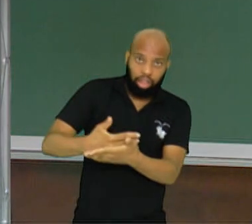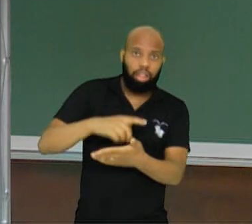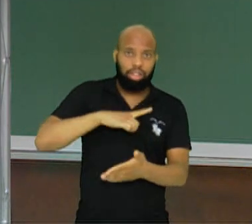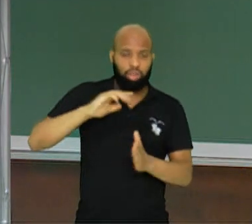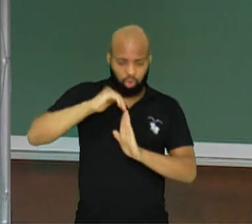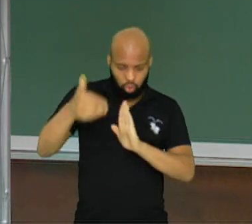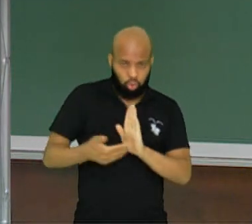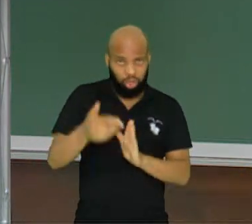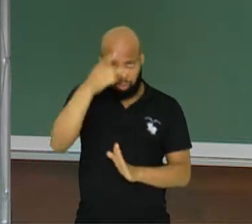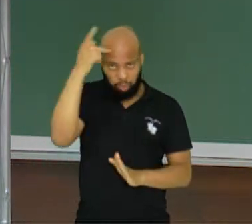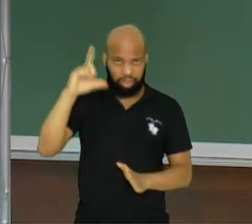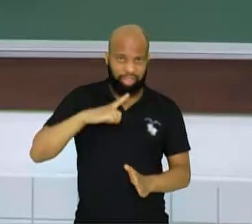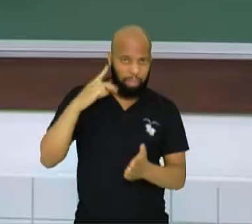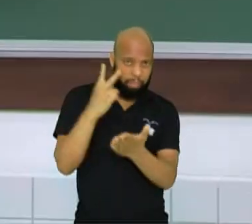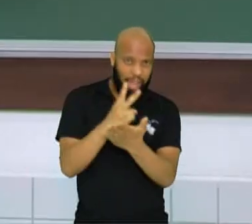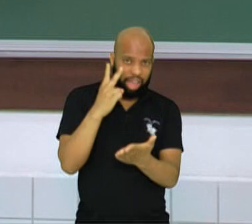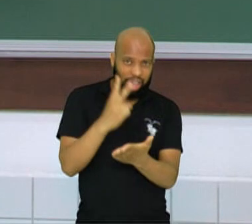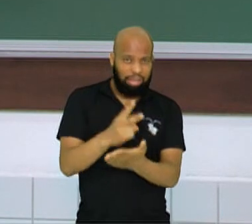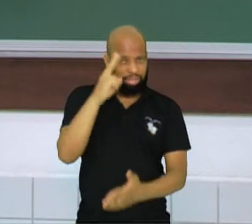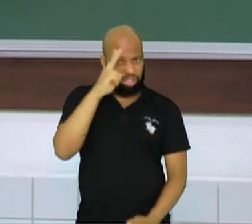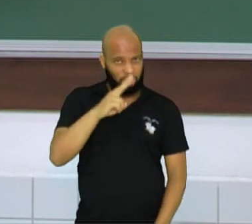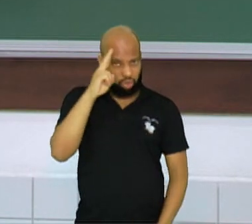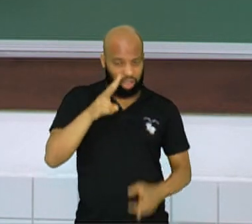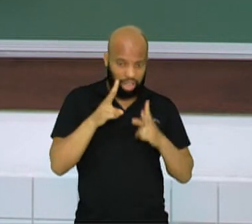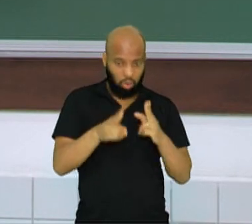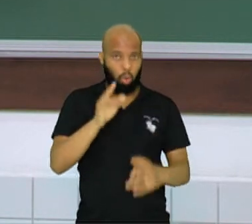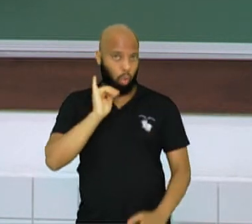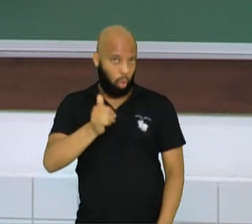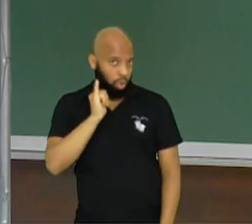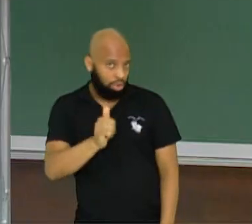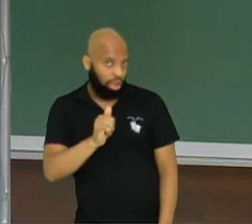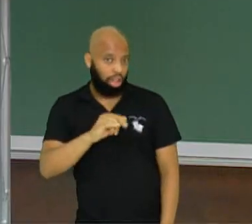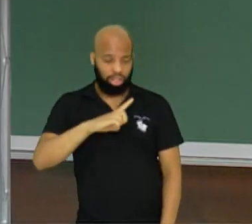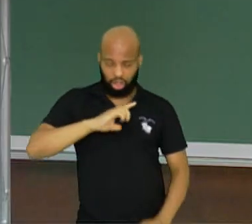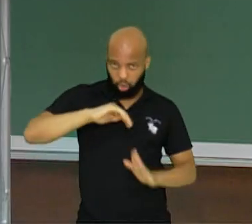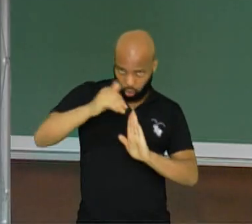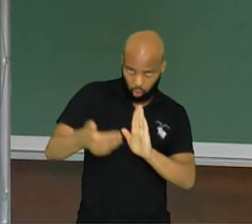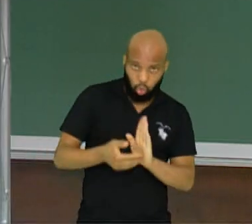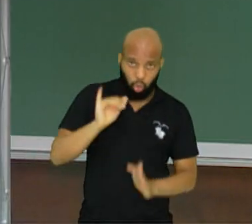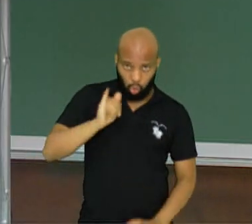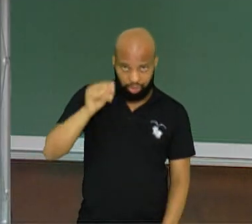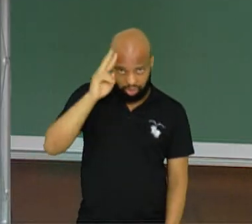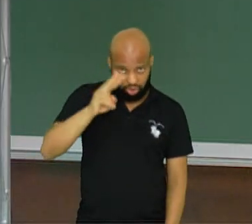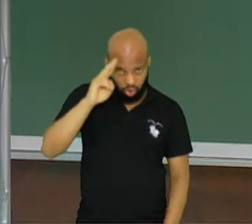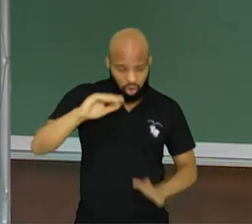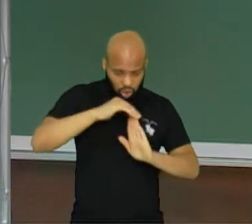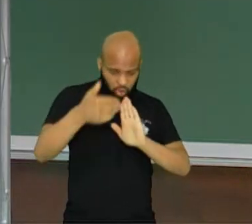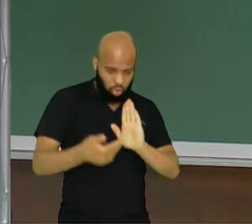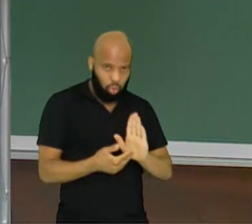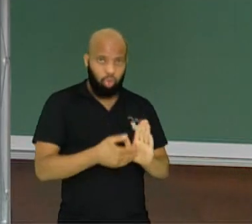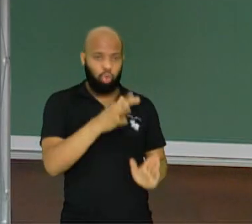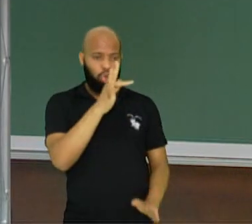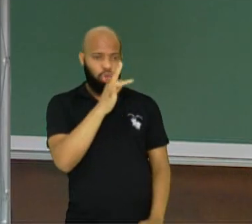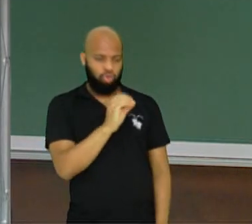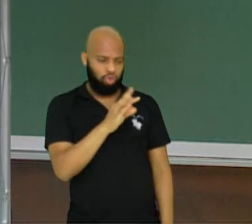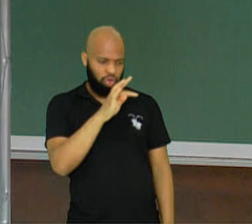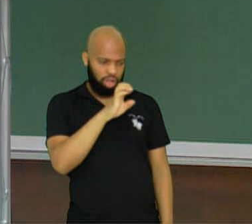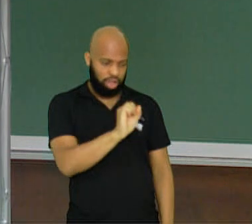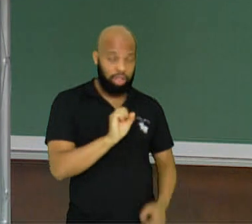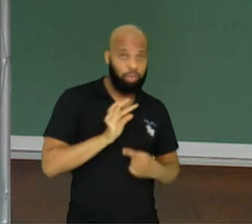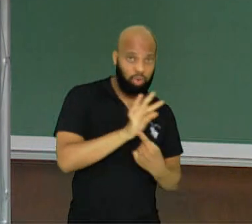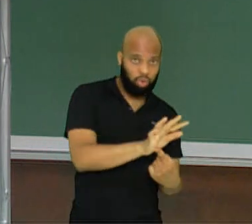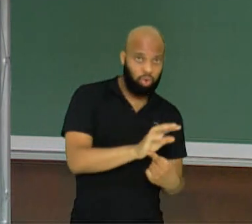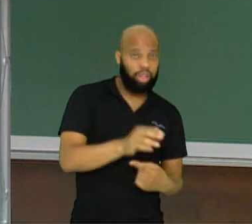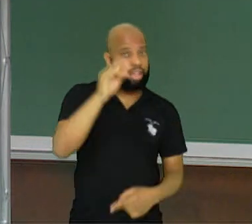todos os indivíduos tiveram as suas histórias contadas? Será que todas as fontes foram reveladas? A história